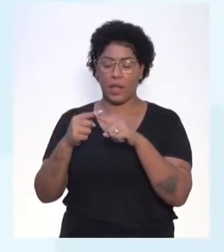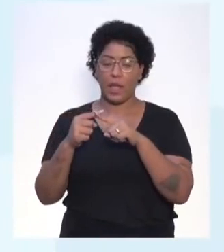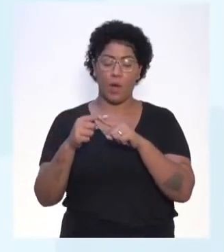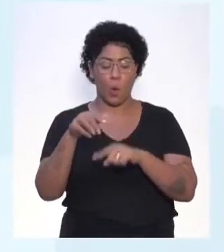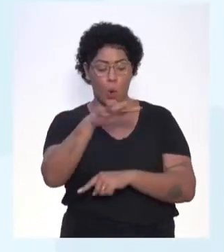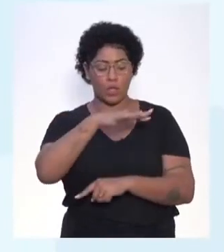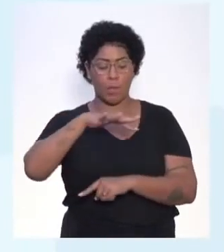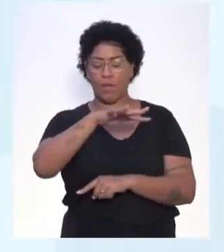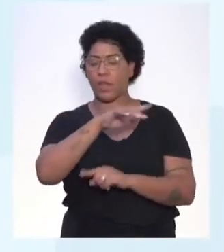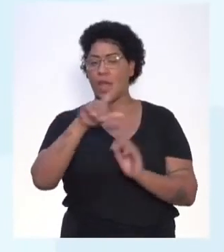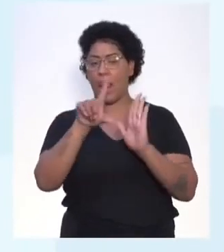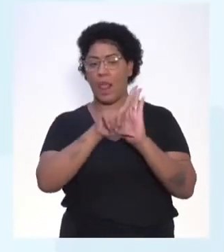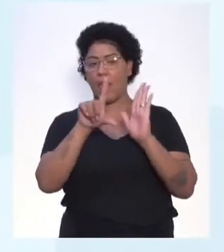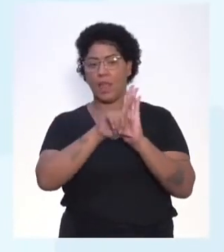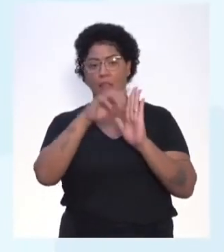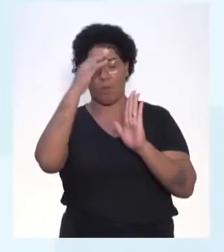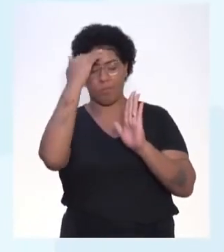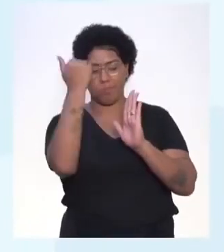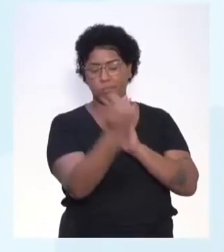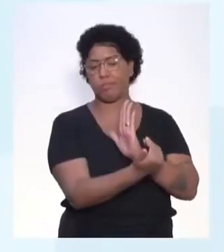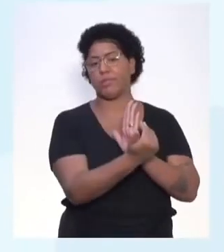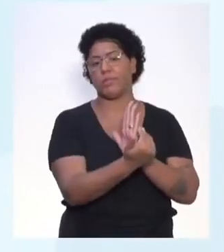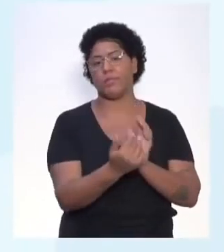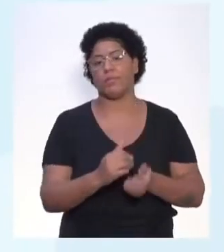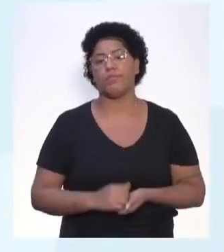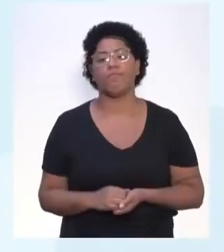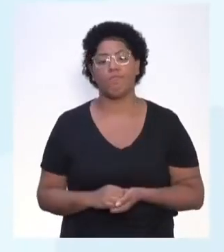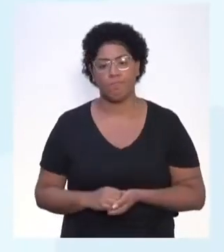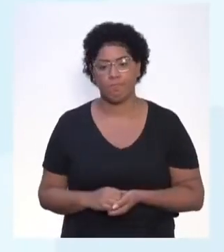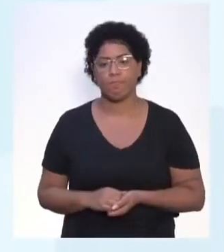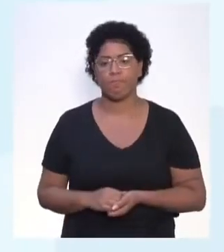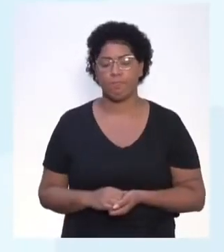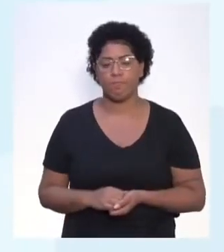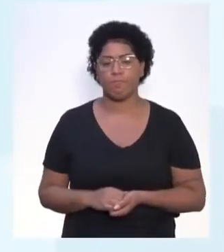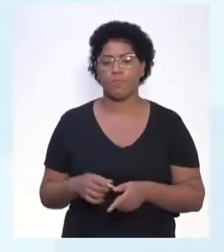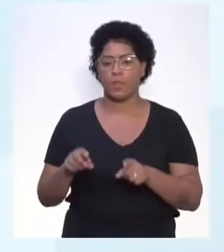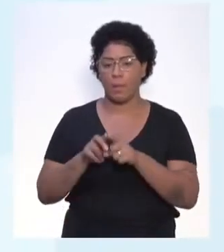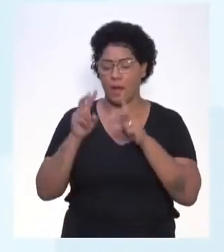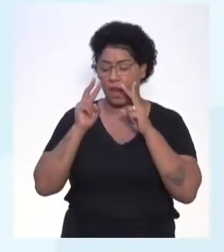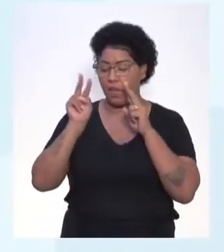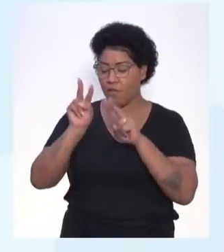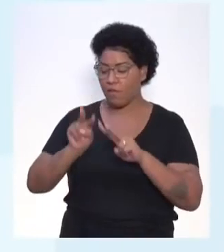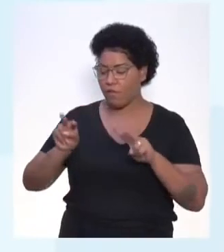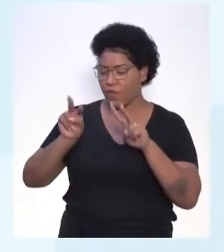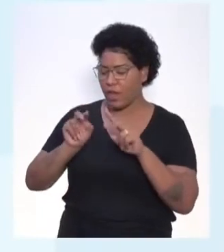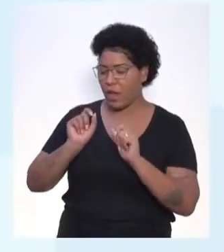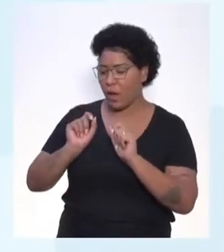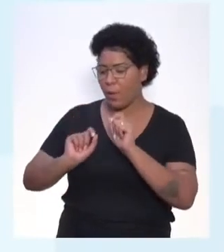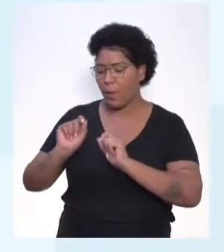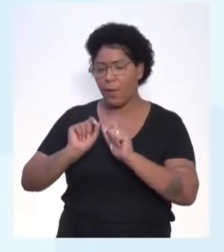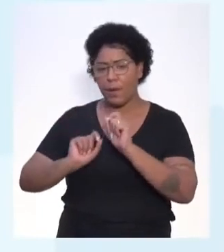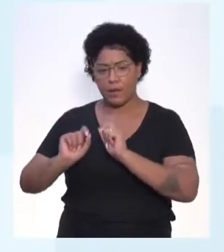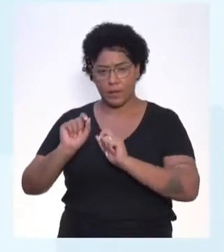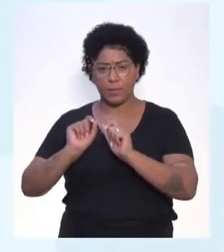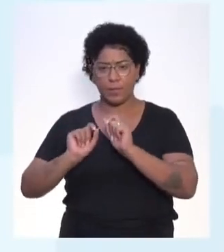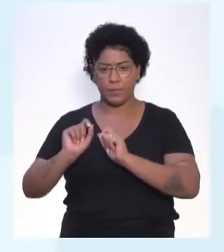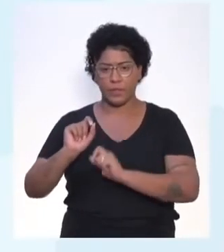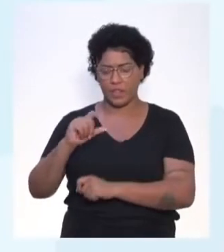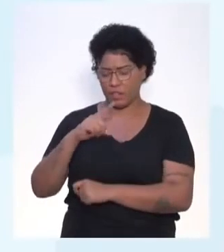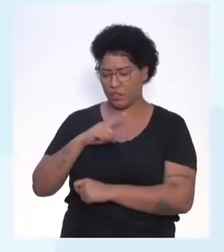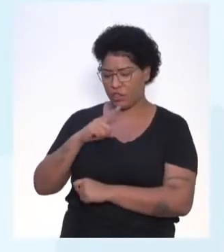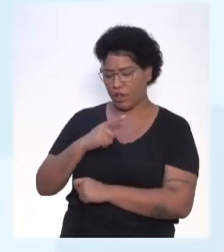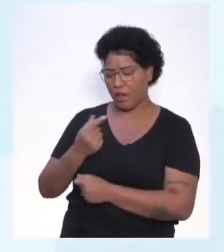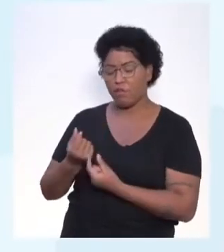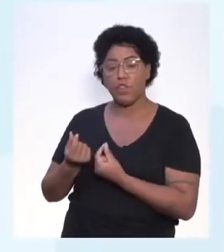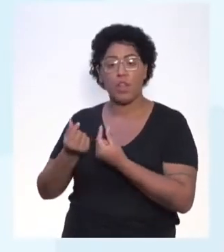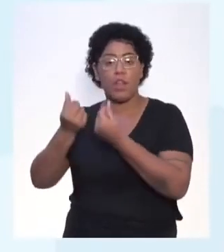povos africanos. E a Conferência de Berlim, também de olho na questão dos ânimos acalorados, da concorrência,